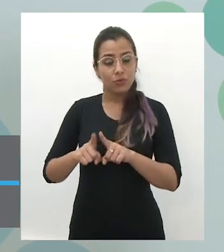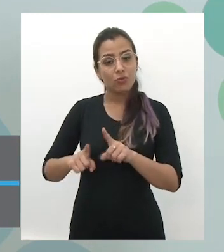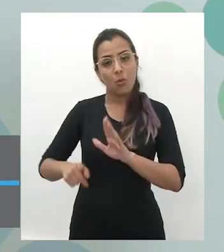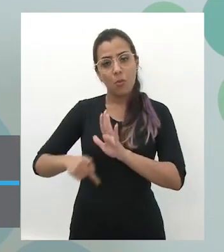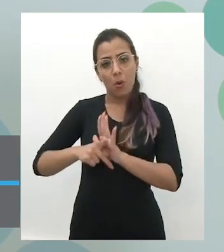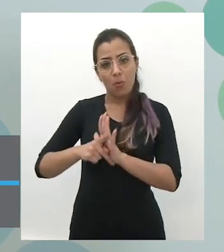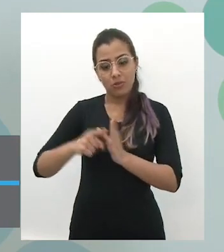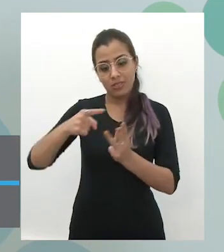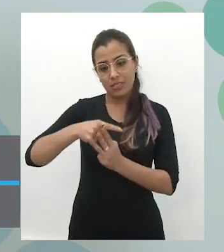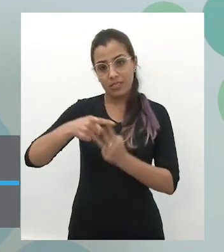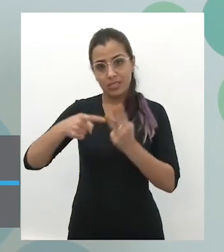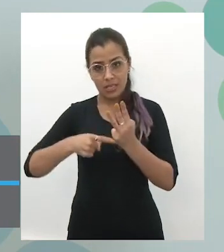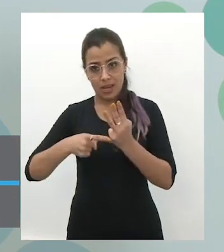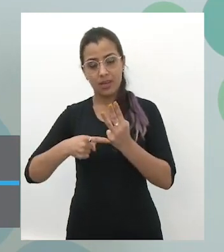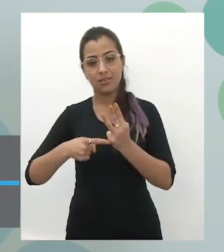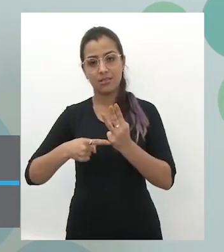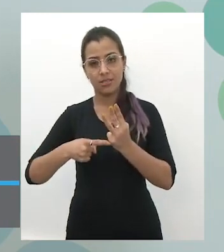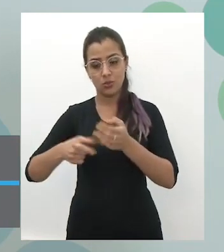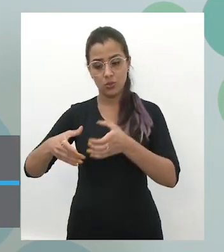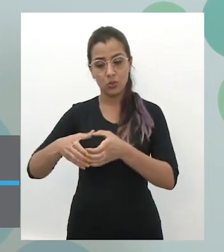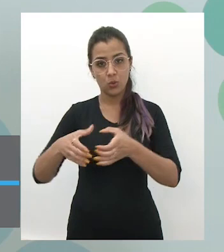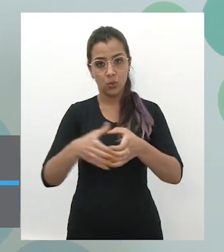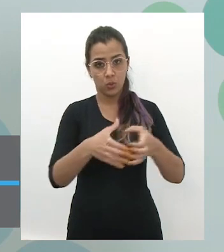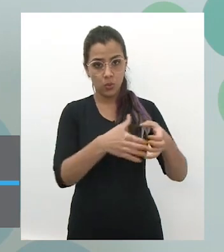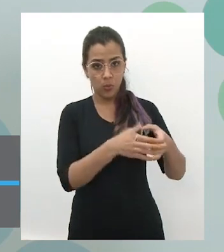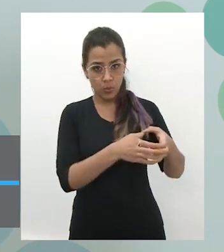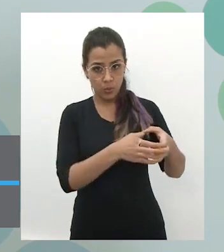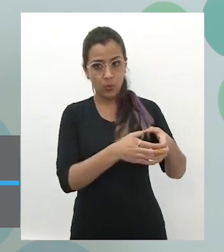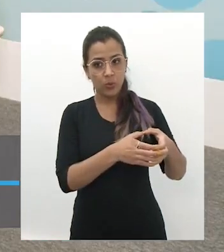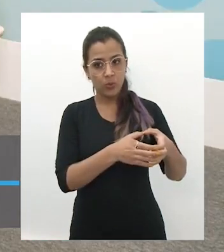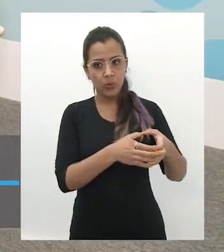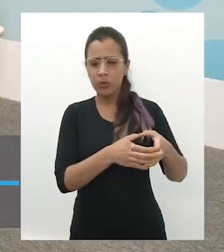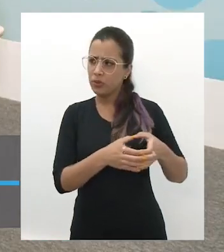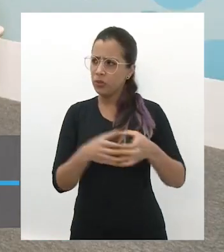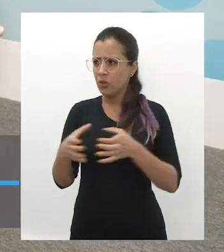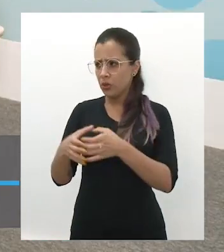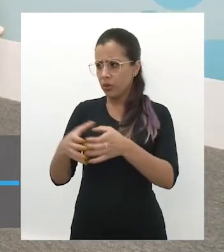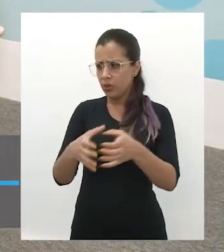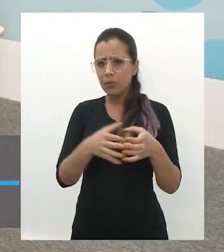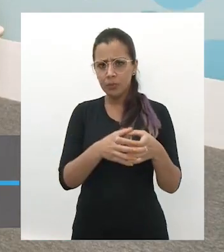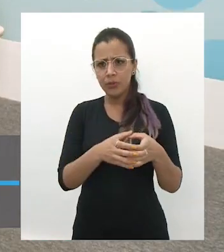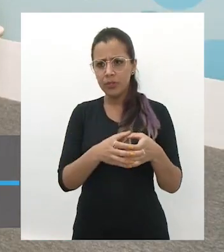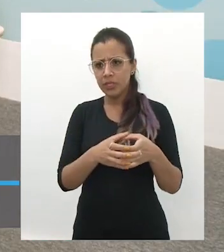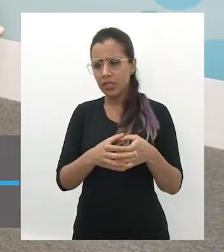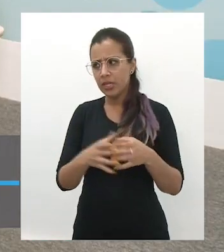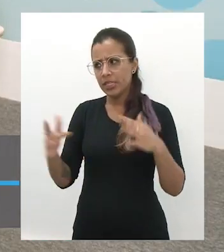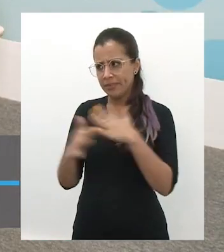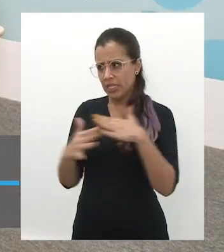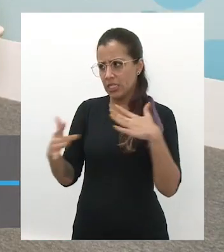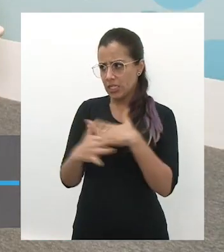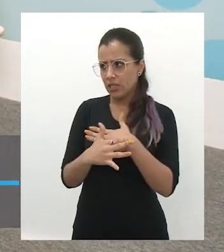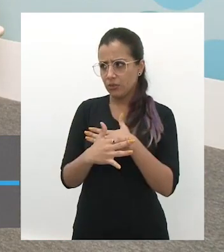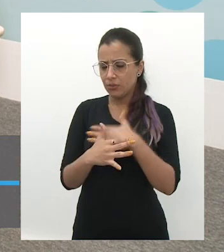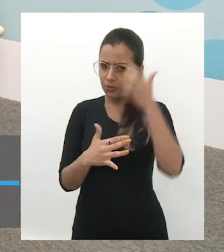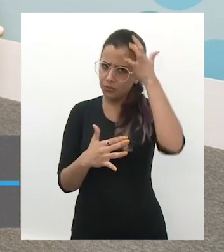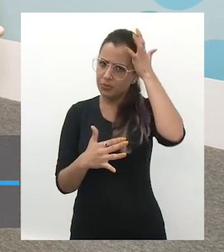dessas desses três grupos, né, dessas três, eu vou chamar eles de grupos, não são civilizações ainda, não é, professora? Eles são